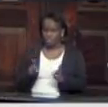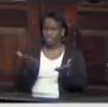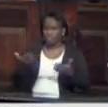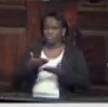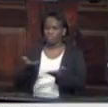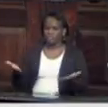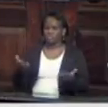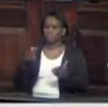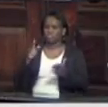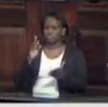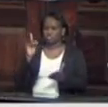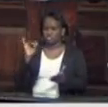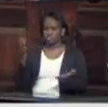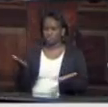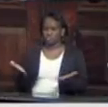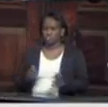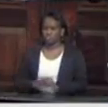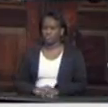passa-se a ordem do dia.